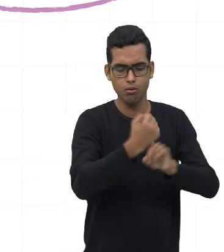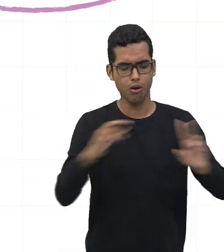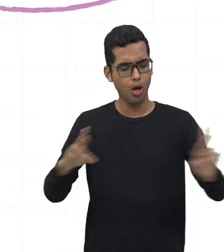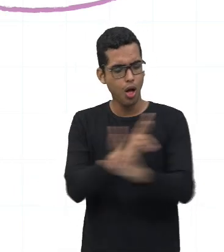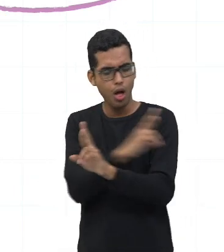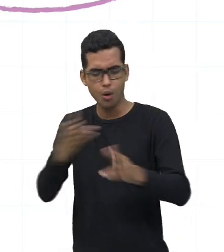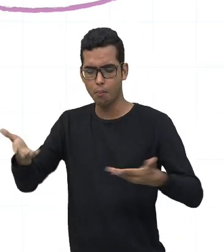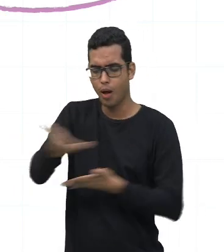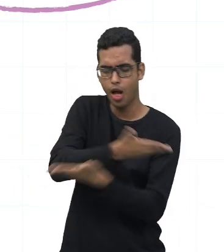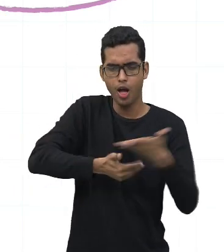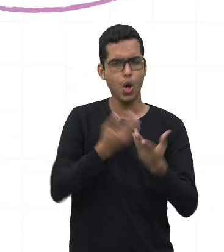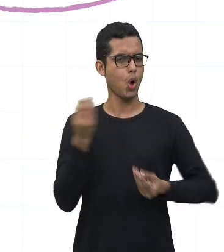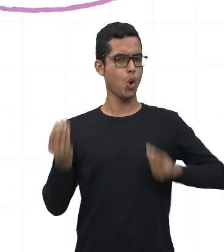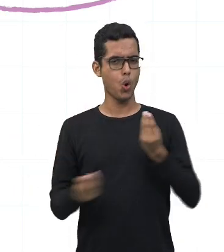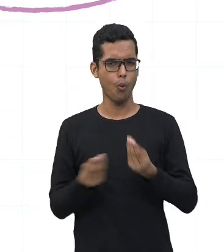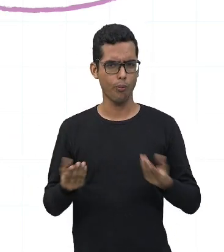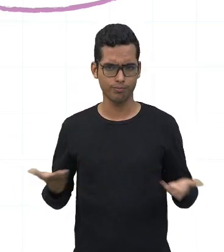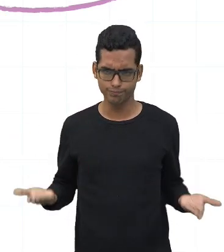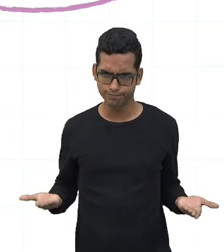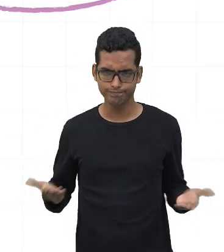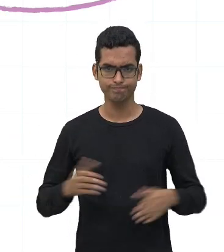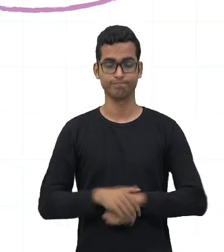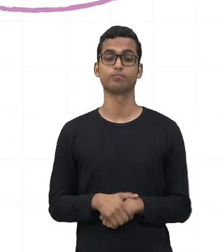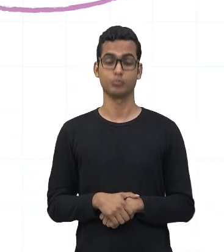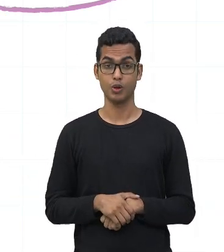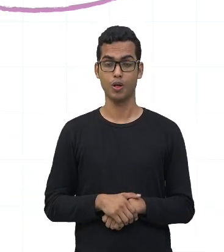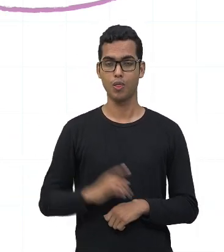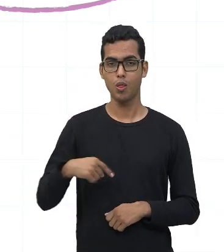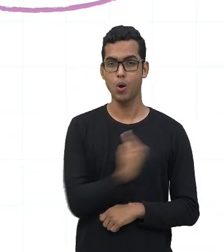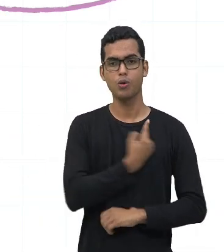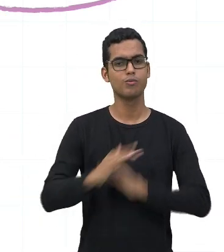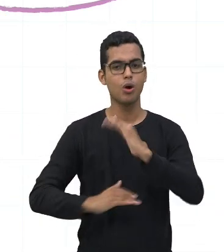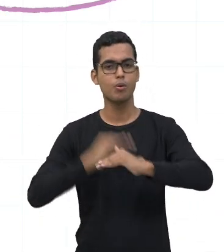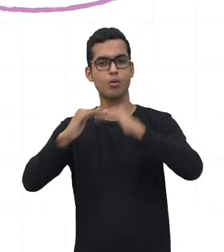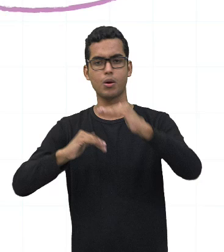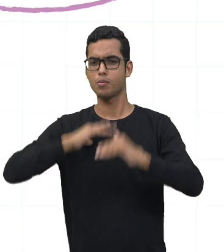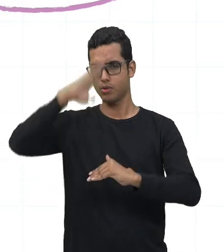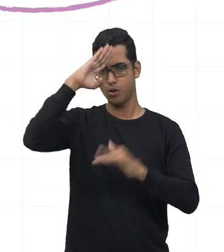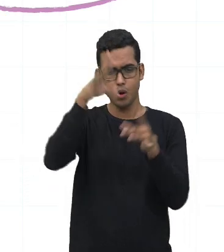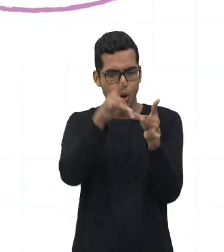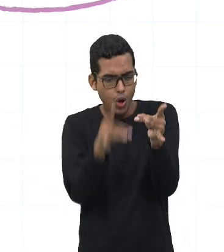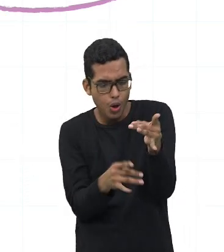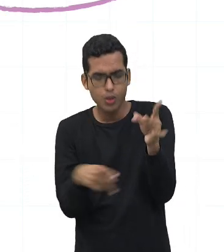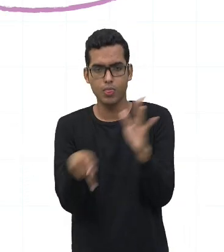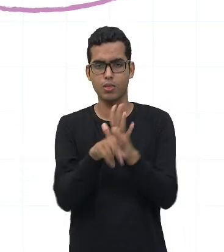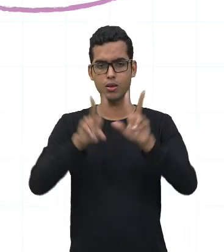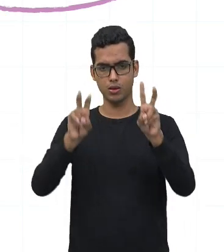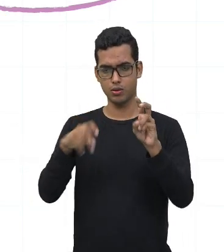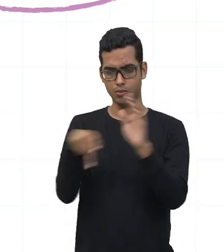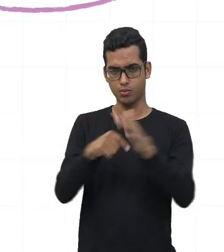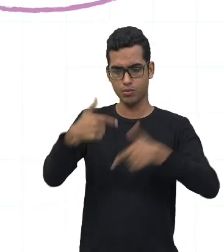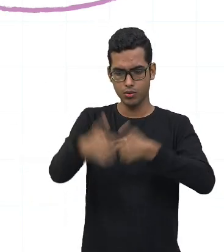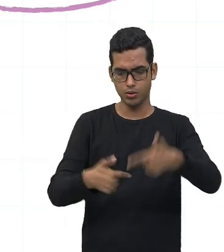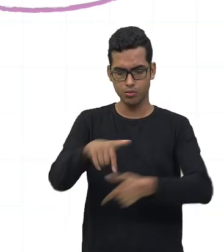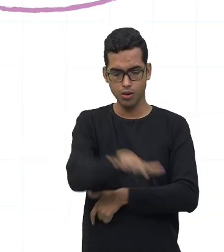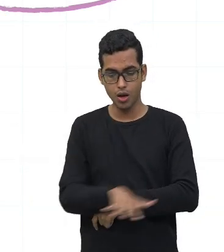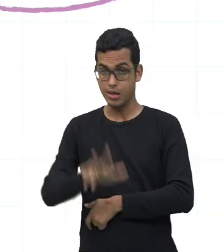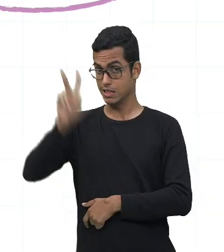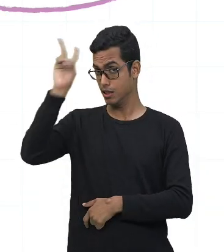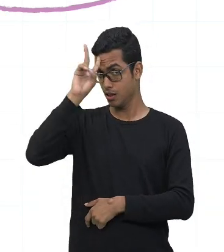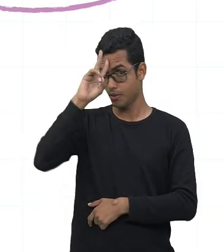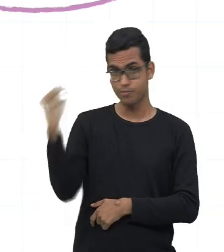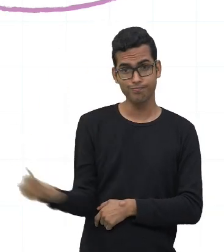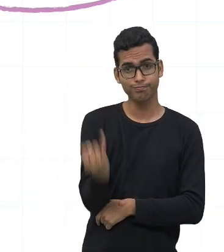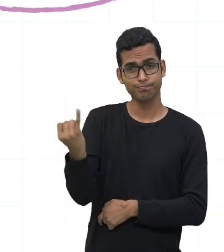tudo isso nós vamos desenvolver quando vamos falar sobre trabalho. Mas nós precisamos lembrar que